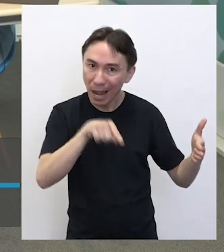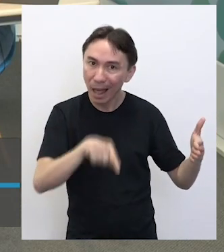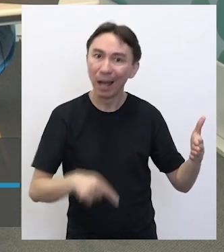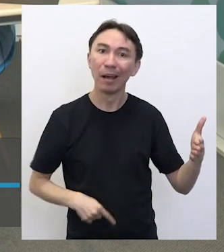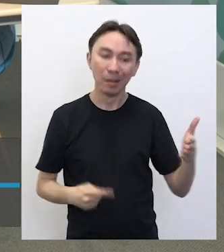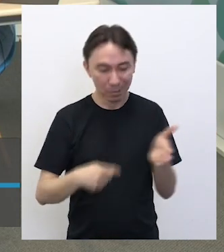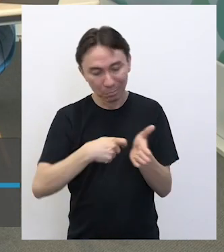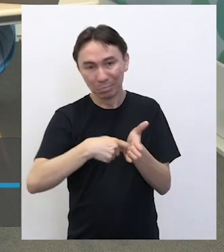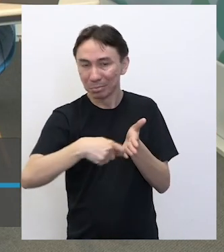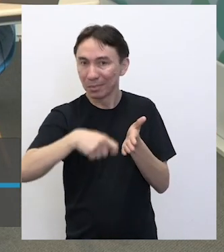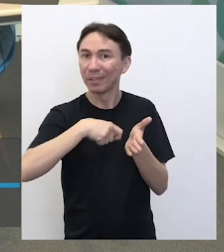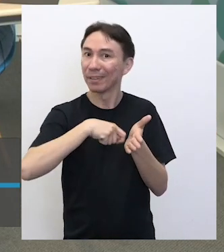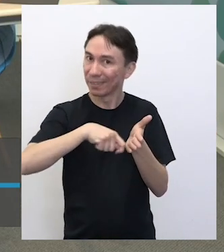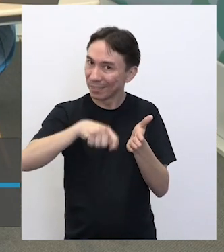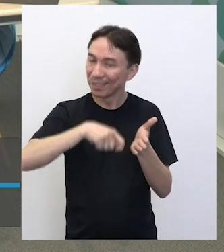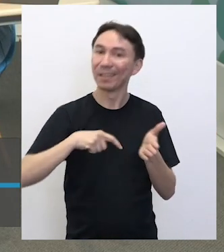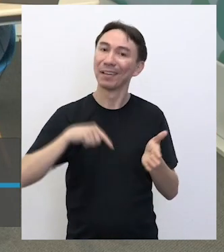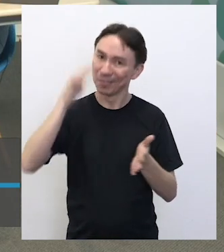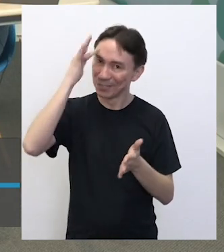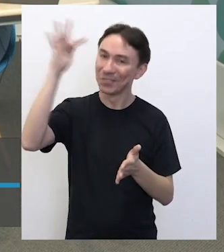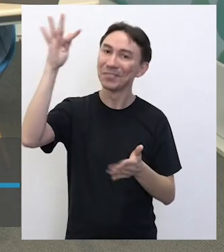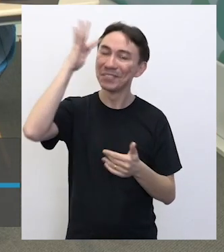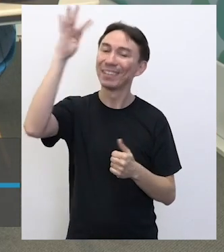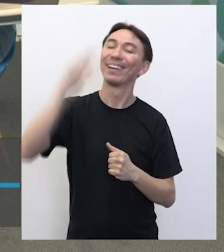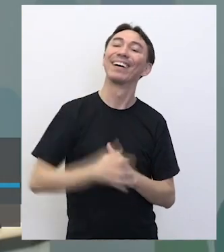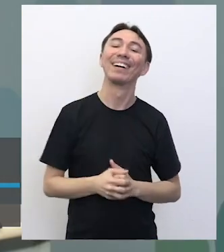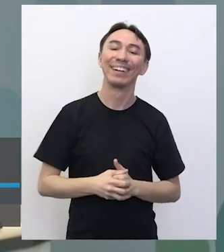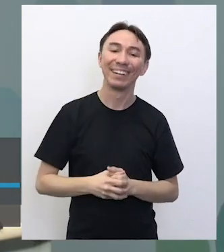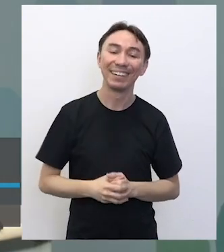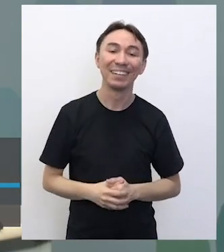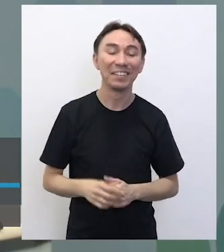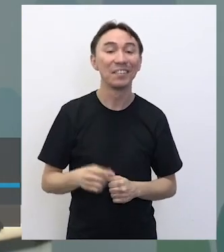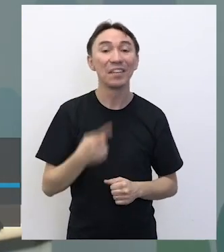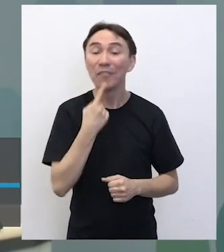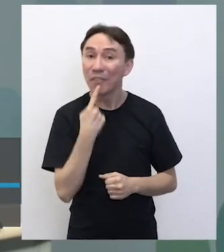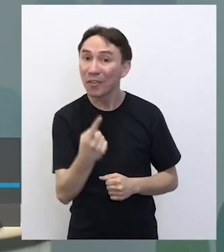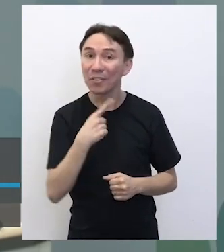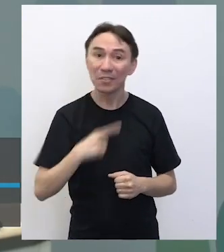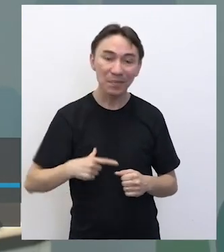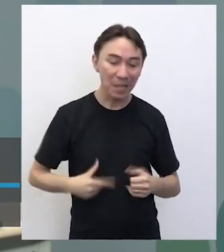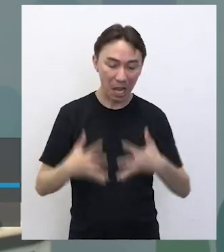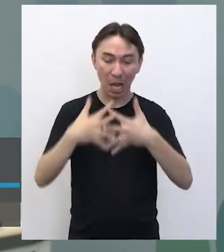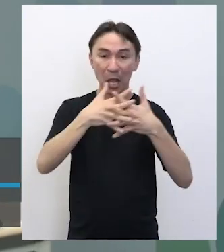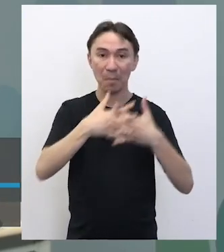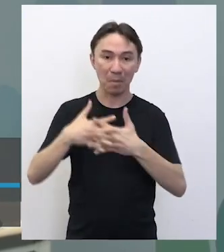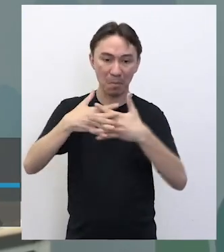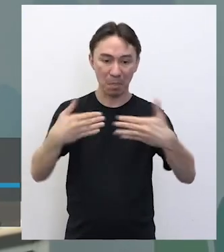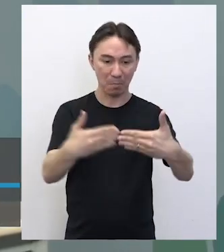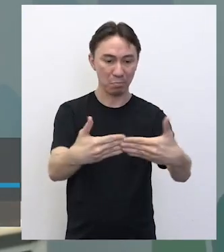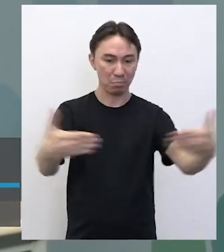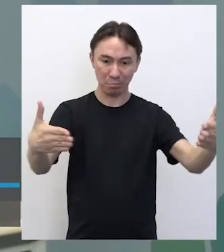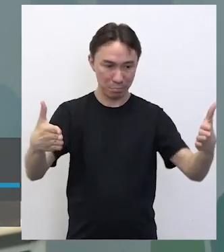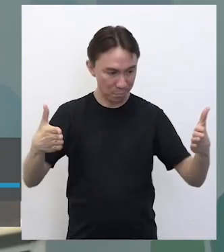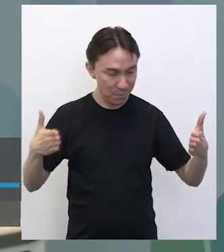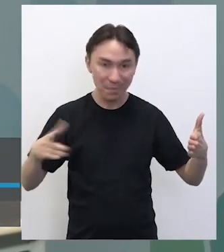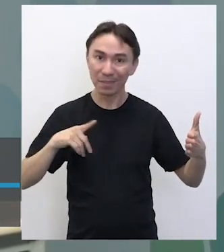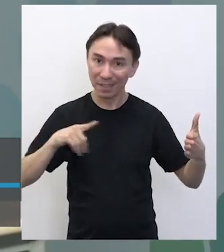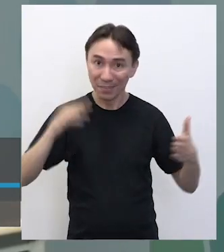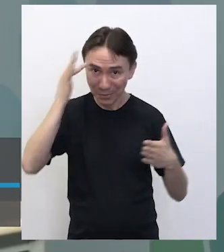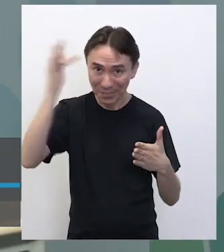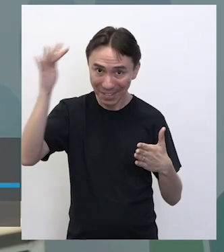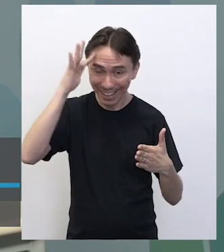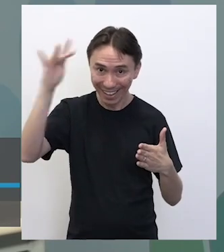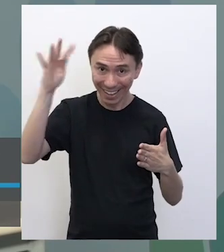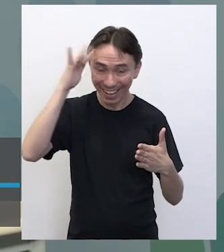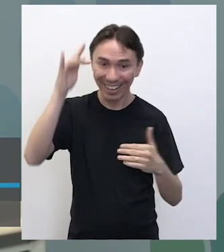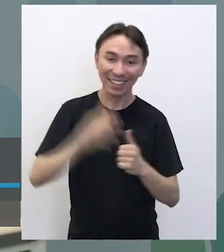Sim, muita. Então a Marcinha trouxe agora a filosofia do para-choque de caminhão, filosofia de banca de jornal. Foi trazido no chat